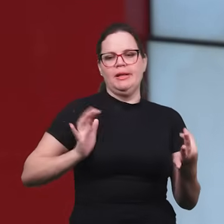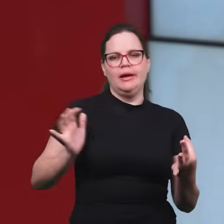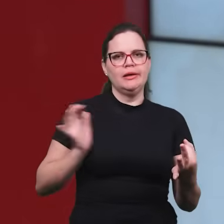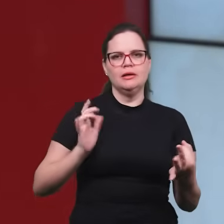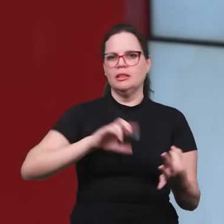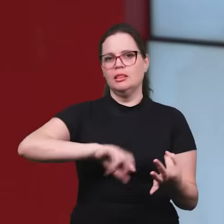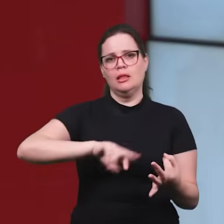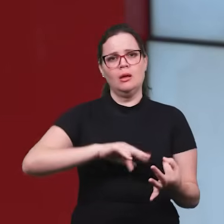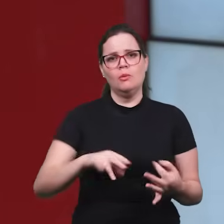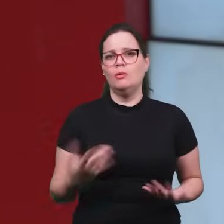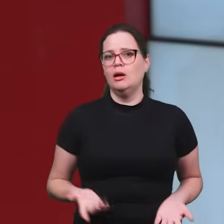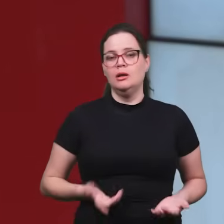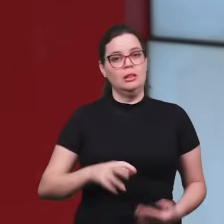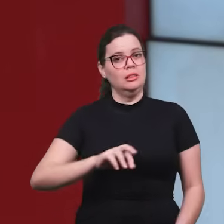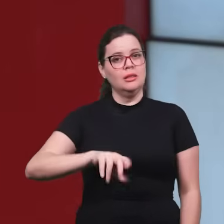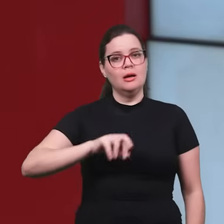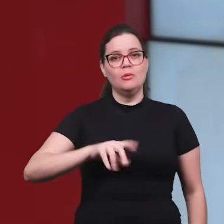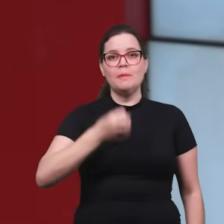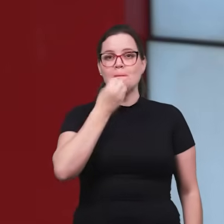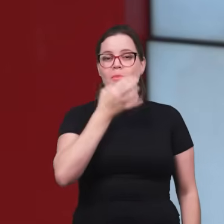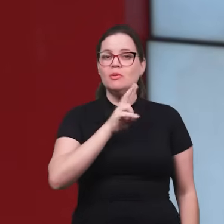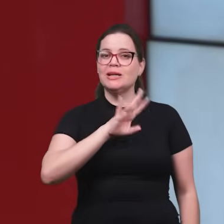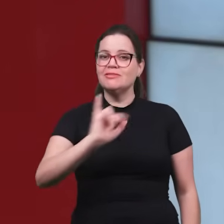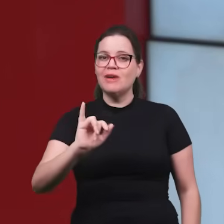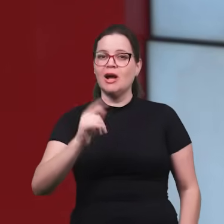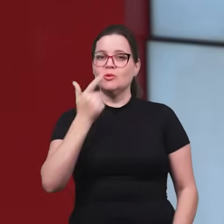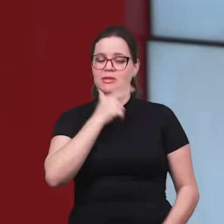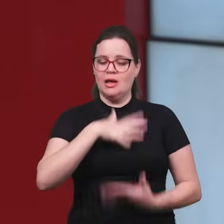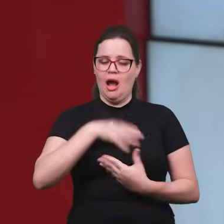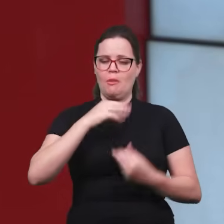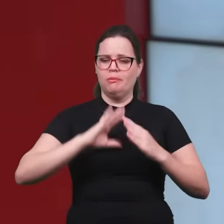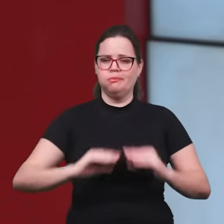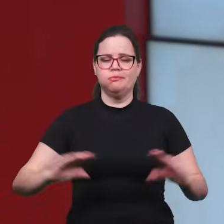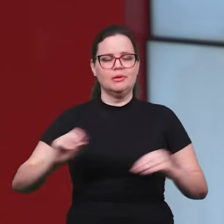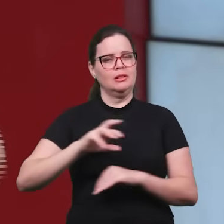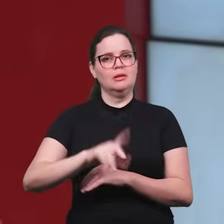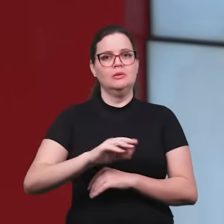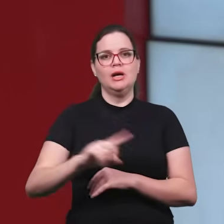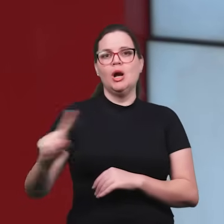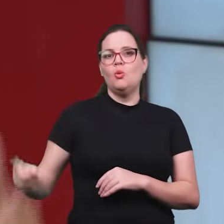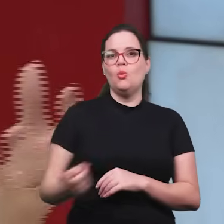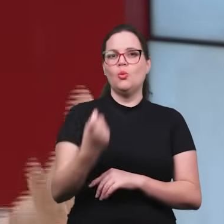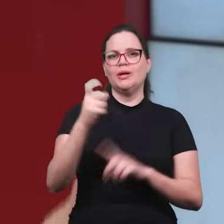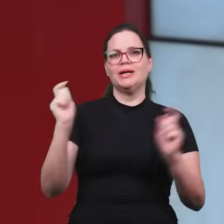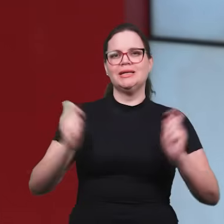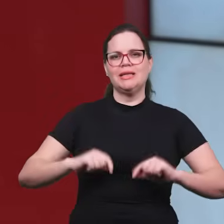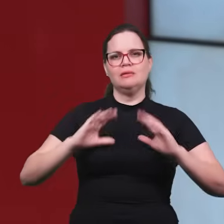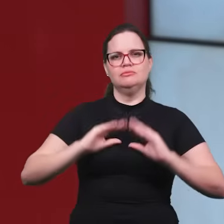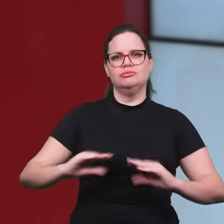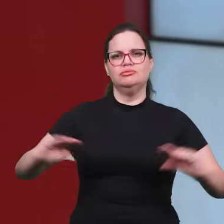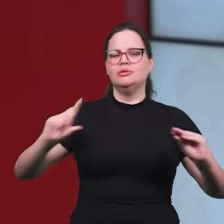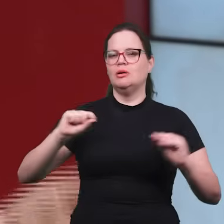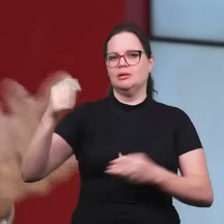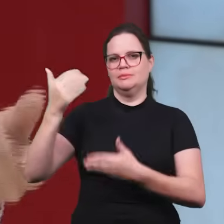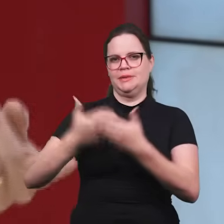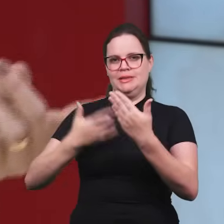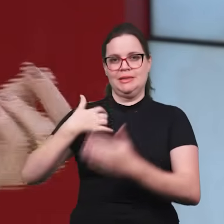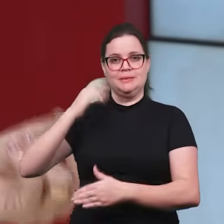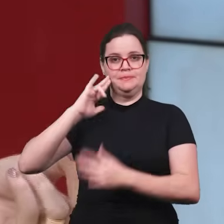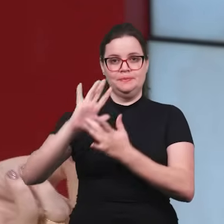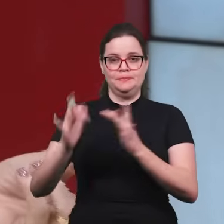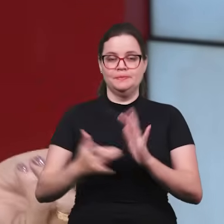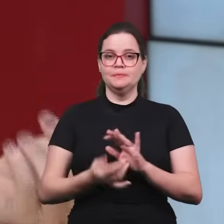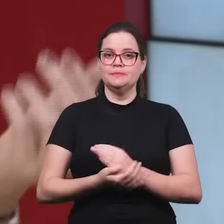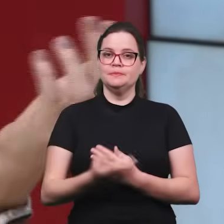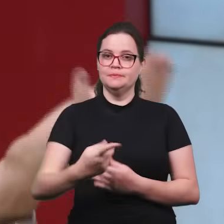ter riquezas, ter bens que vai satisfazer a nossa alma. A única coisa que satisfaz a nossa alma é a presença de Jesus. E aí,